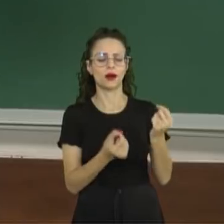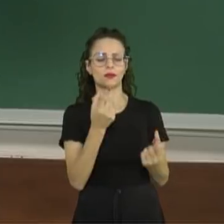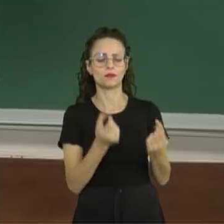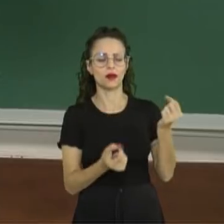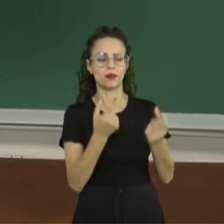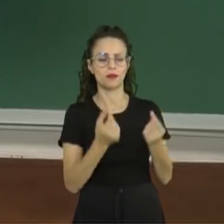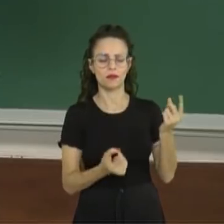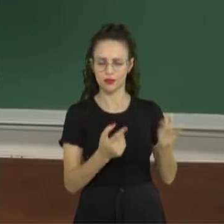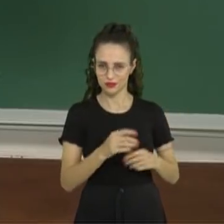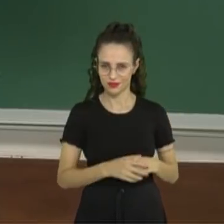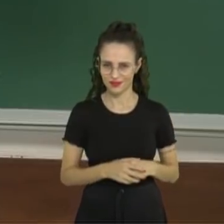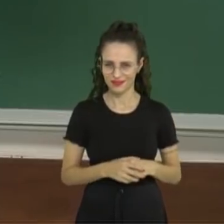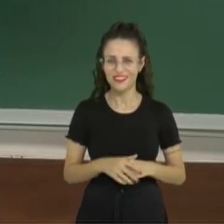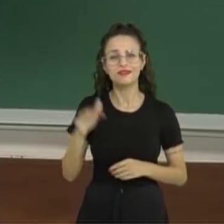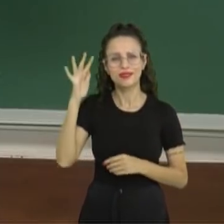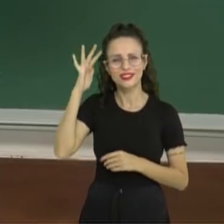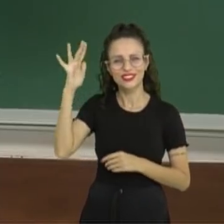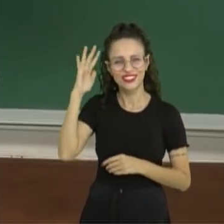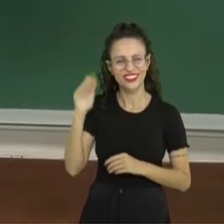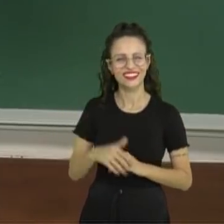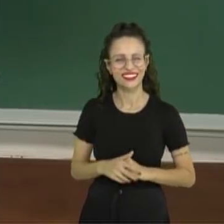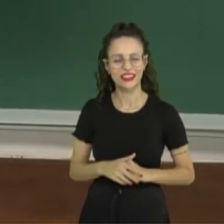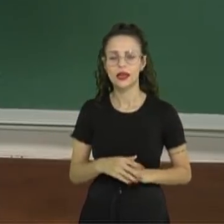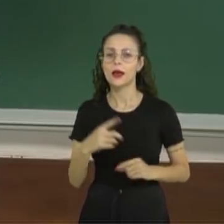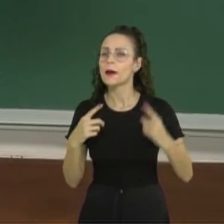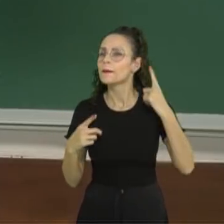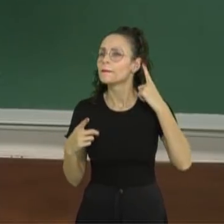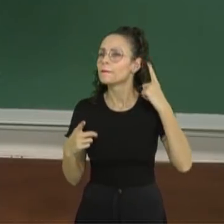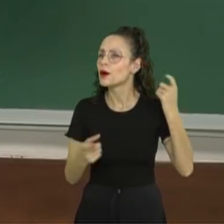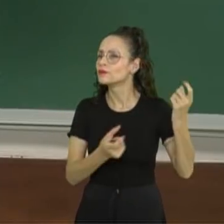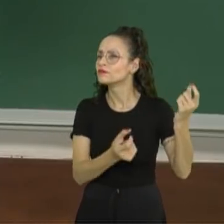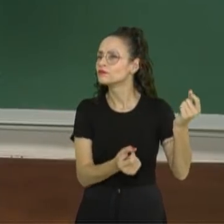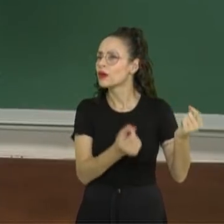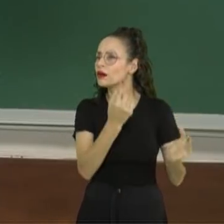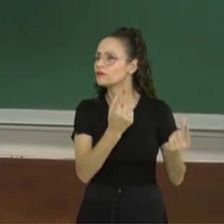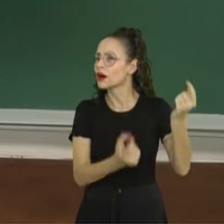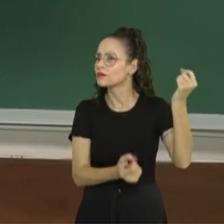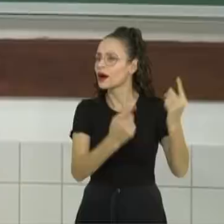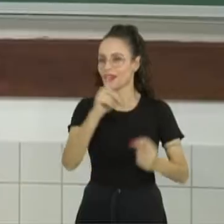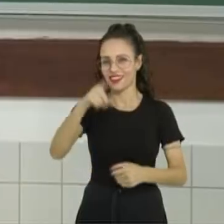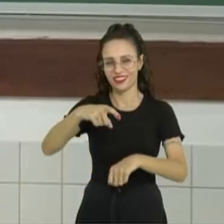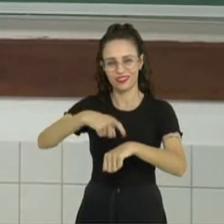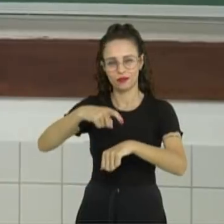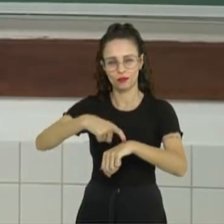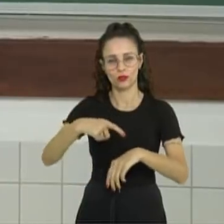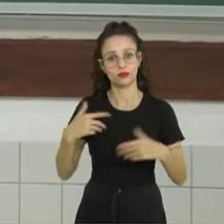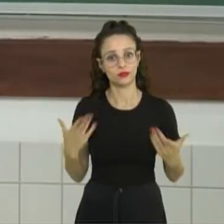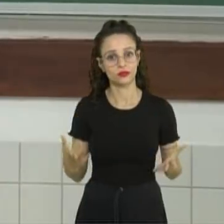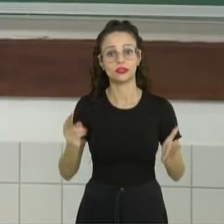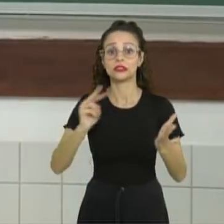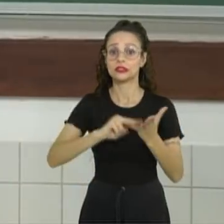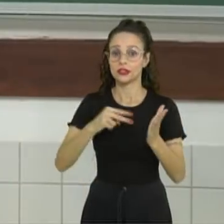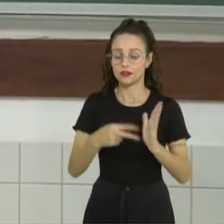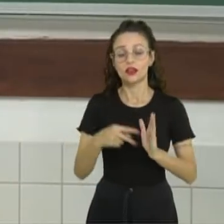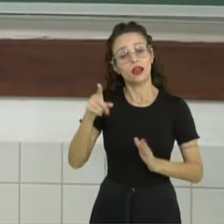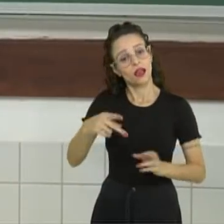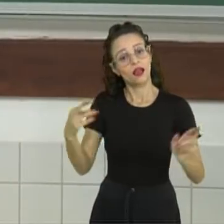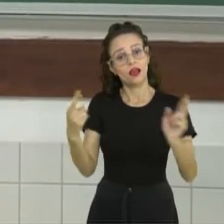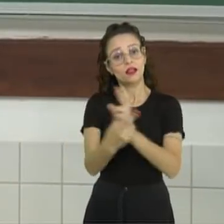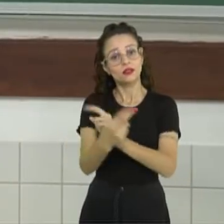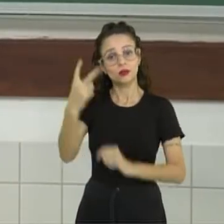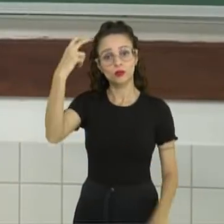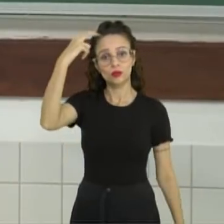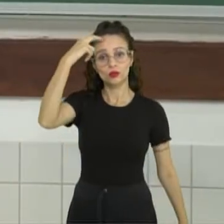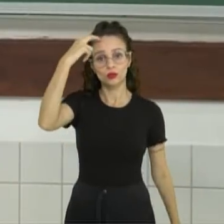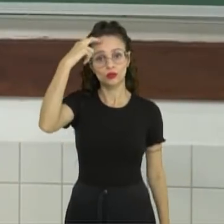pipoca. Você já pensou? O estourar de uma pipoca como uma forma de tempo. Ou seja, questões relacionadas à sua cultura,